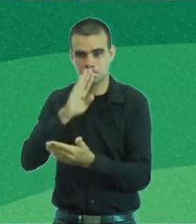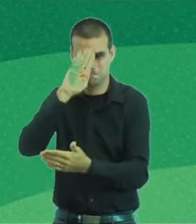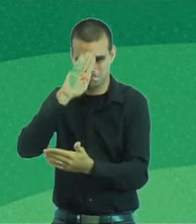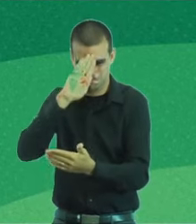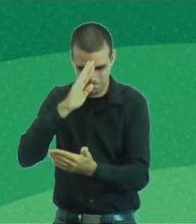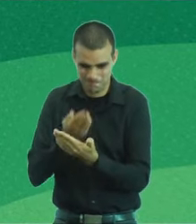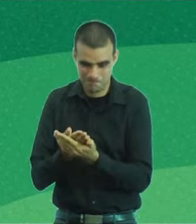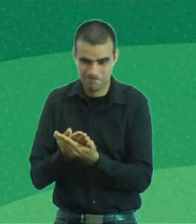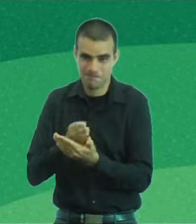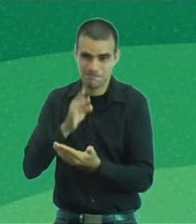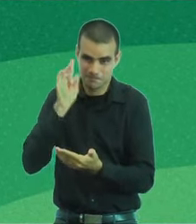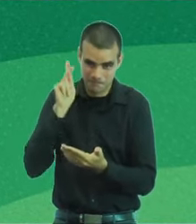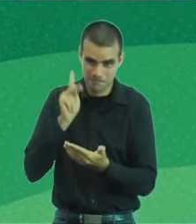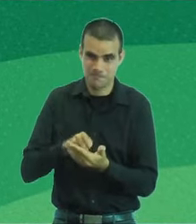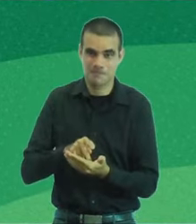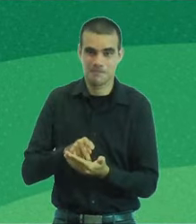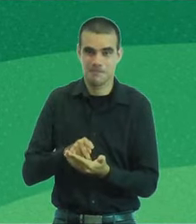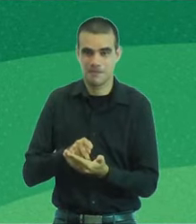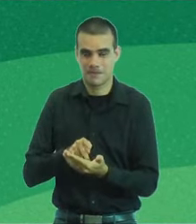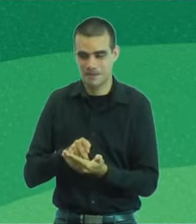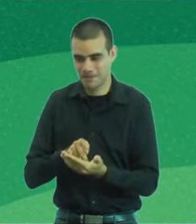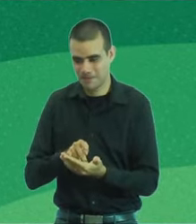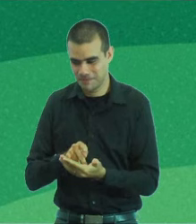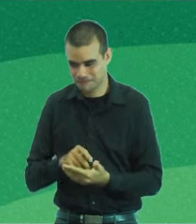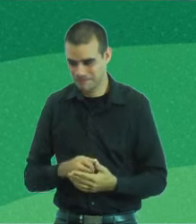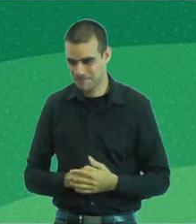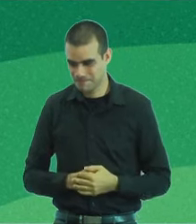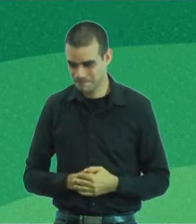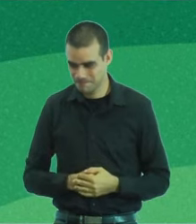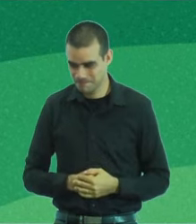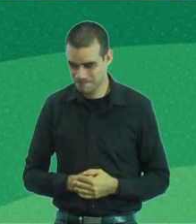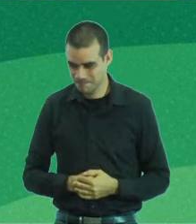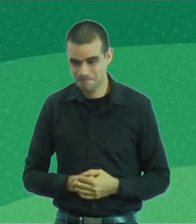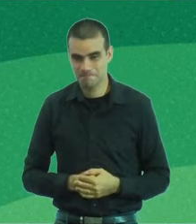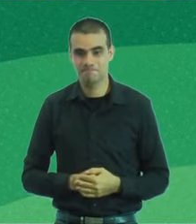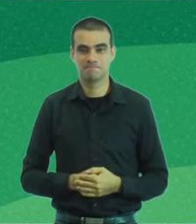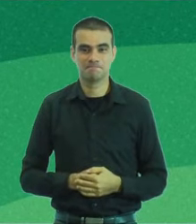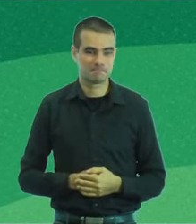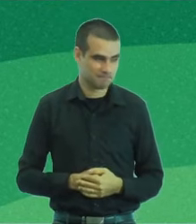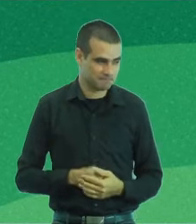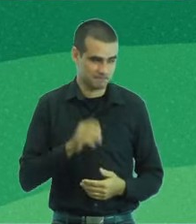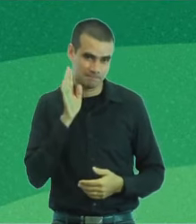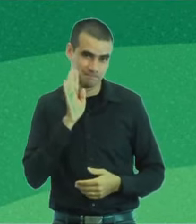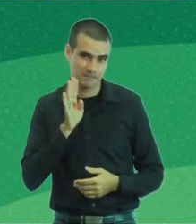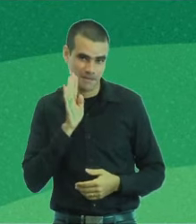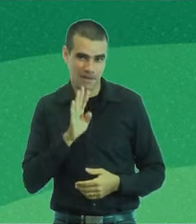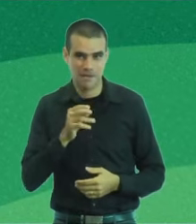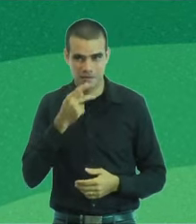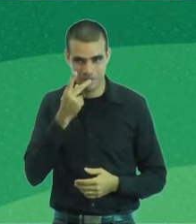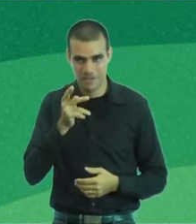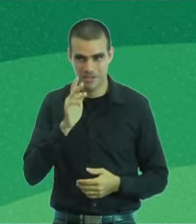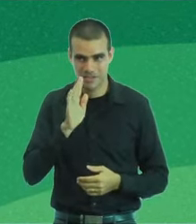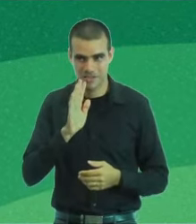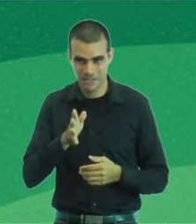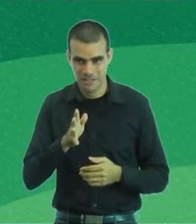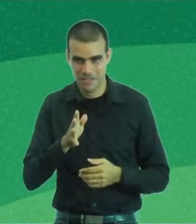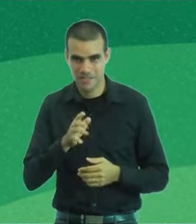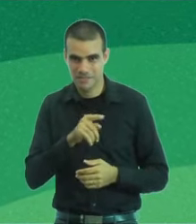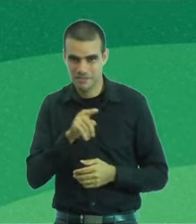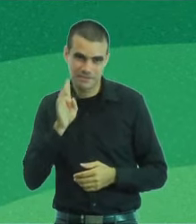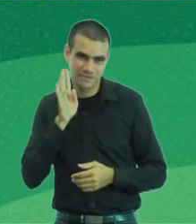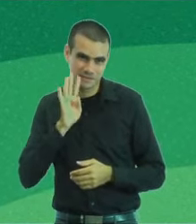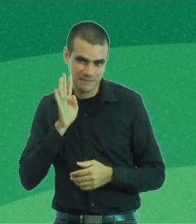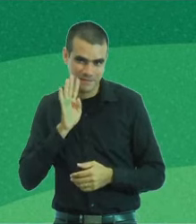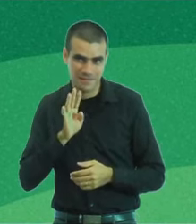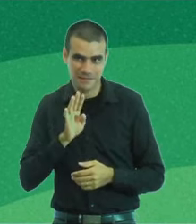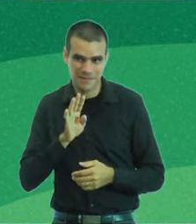assim sabe que manda confia e é legal acho que eu já falei isso se alguém encontrou quantos legais eu já falei